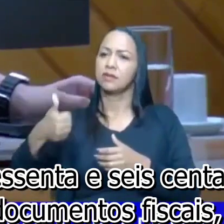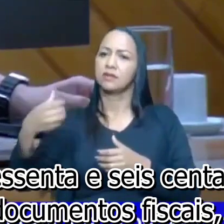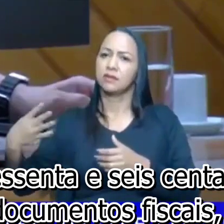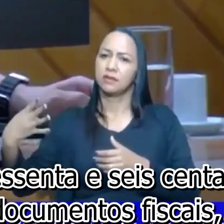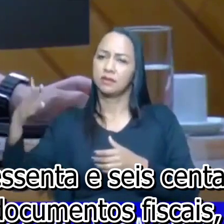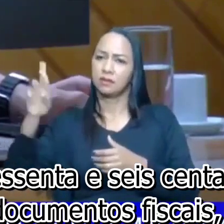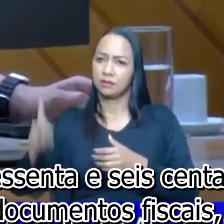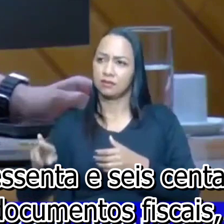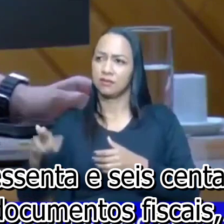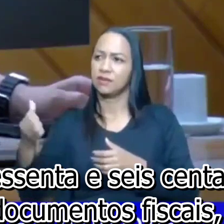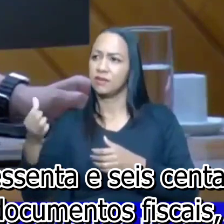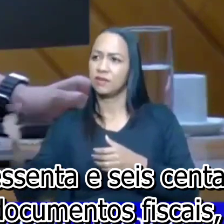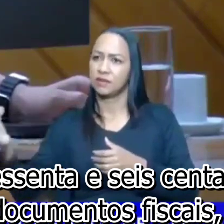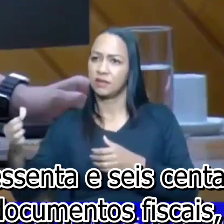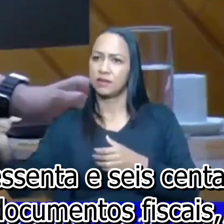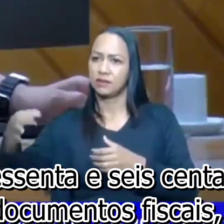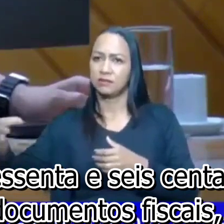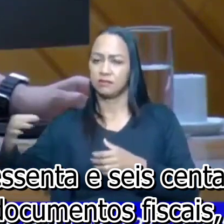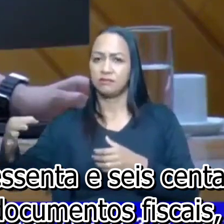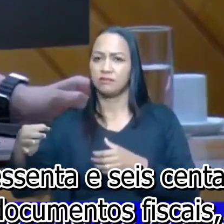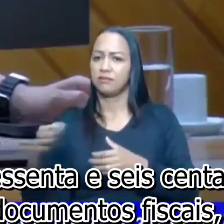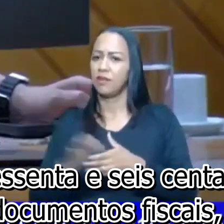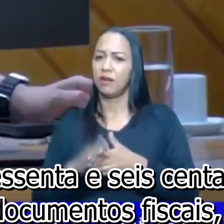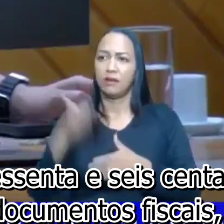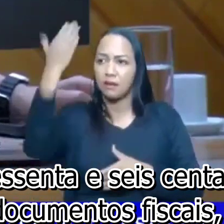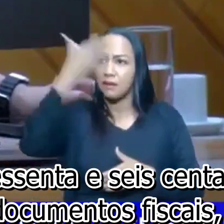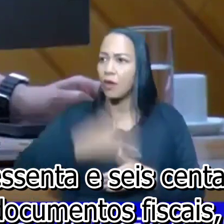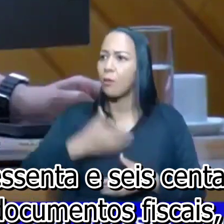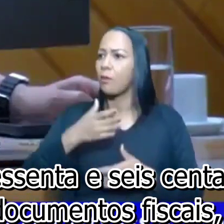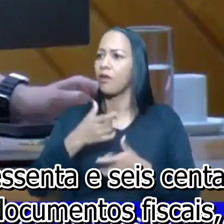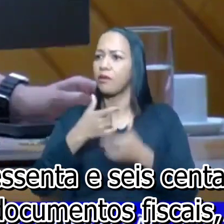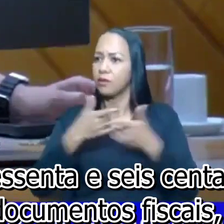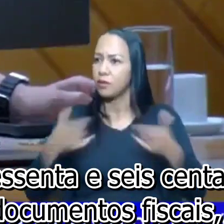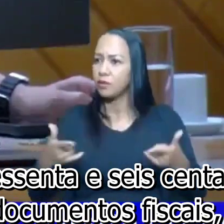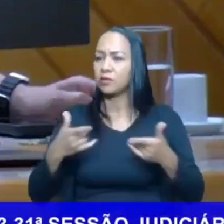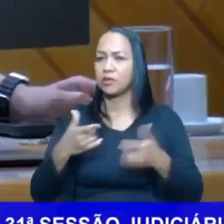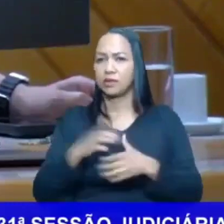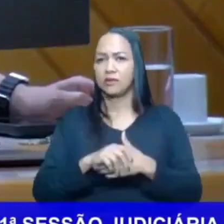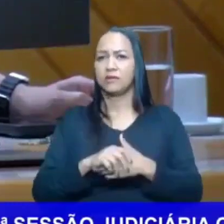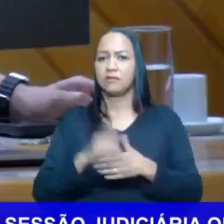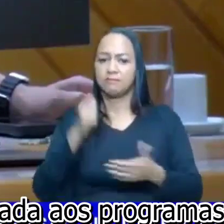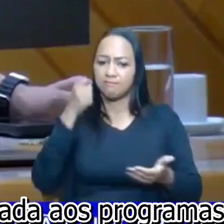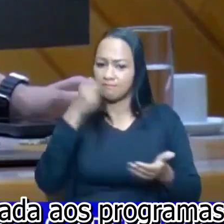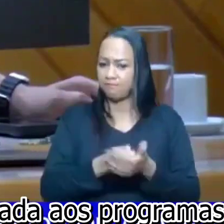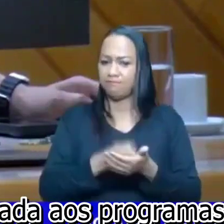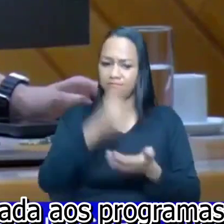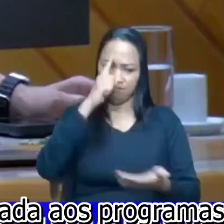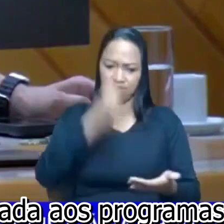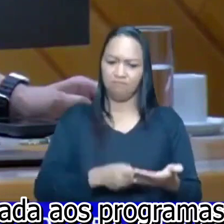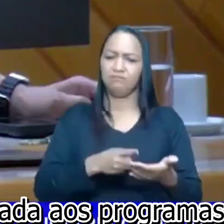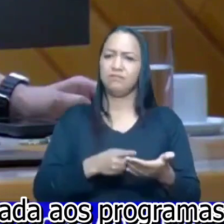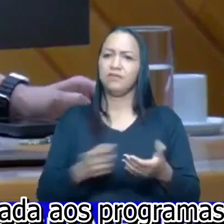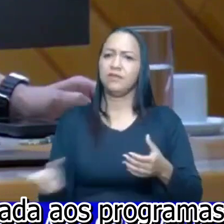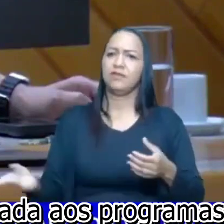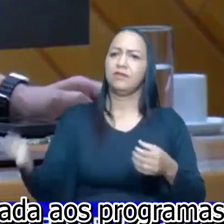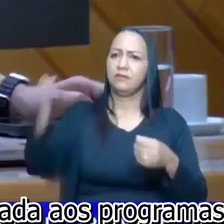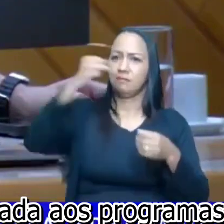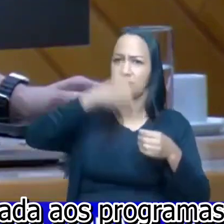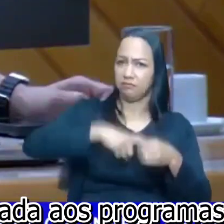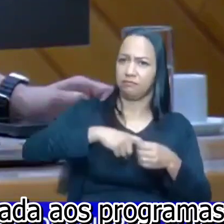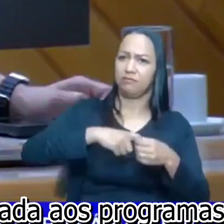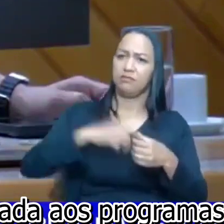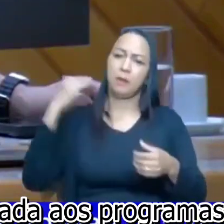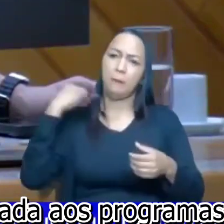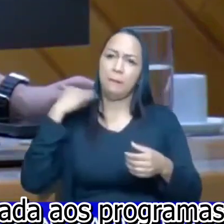49.114,66, referente a despesas que não foram comprovadas por documentos fiscais. Determino ainda a transferência para a conta bancária destinada